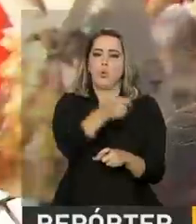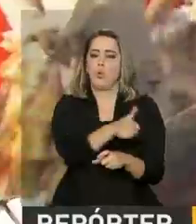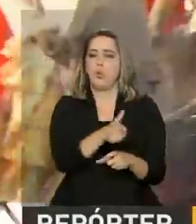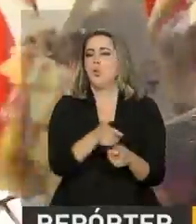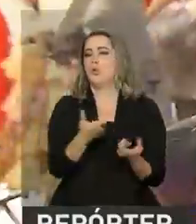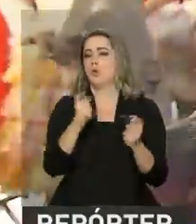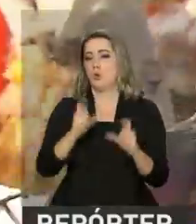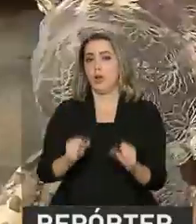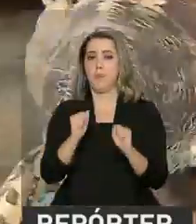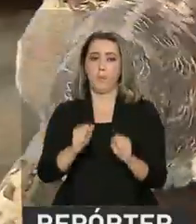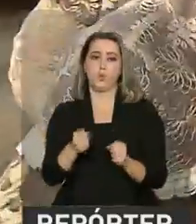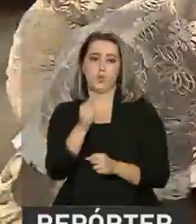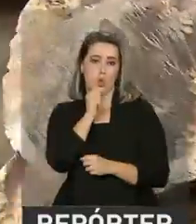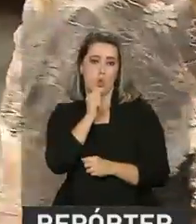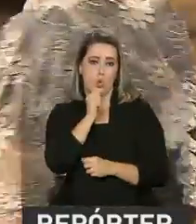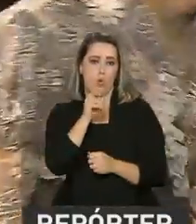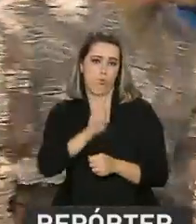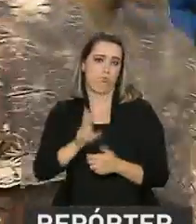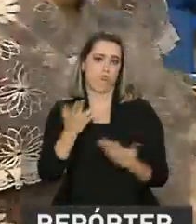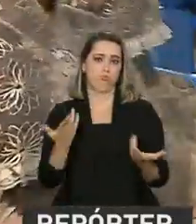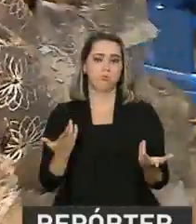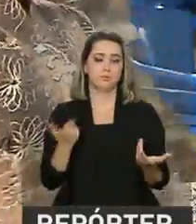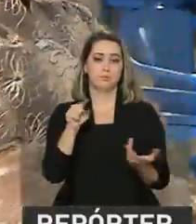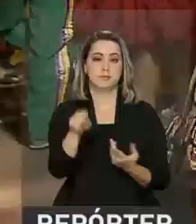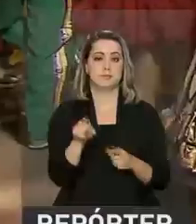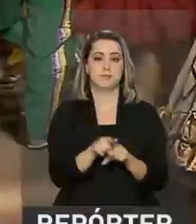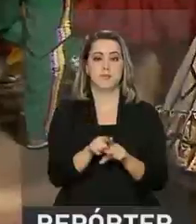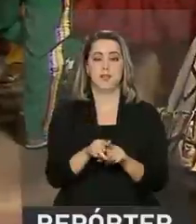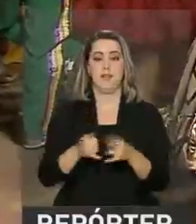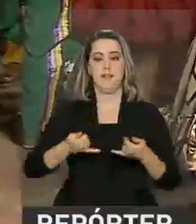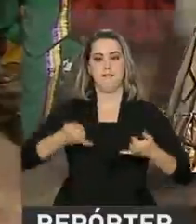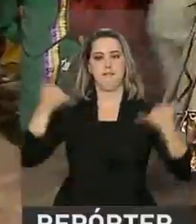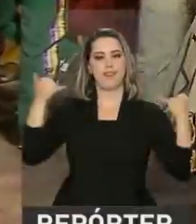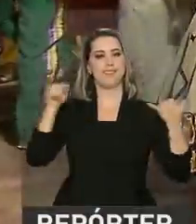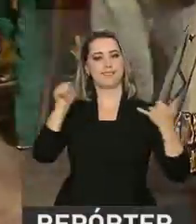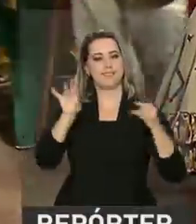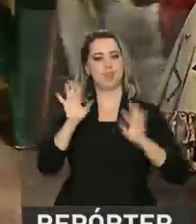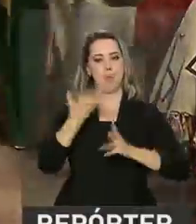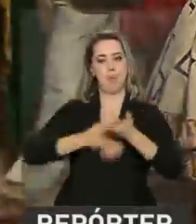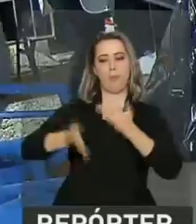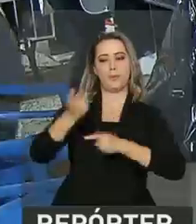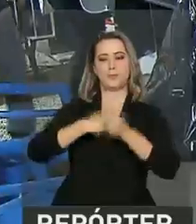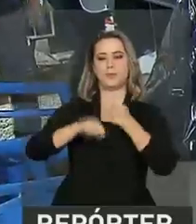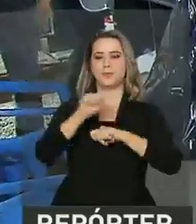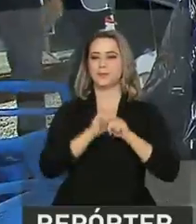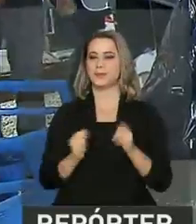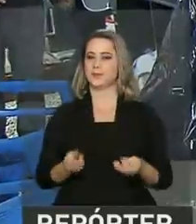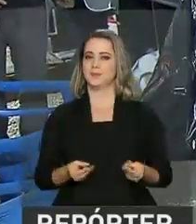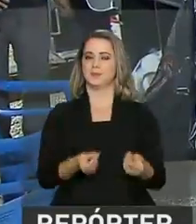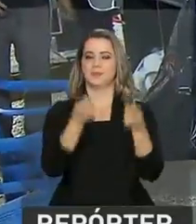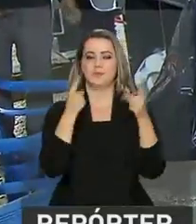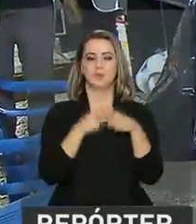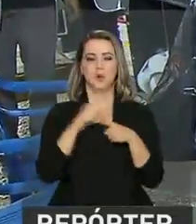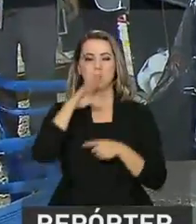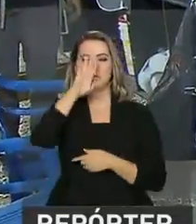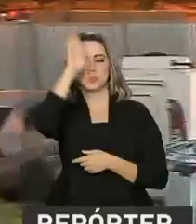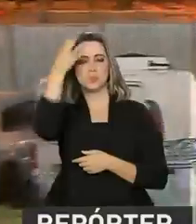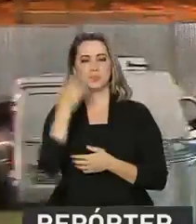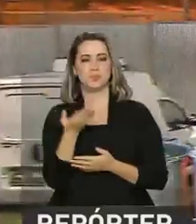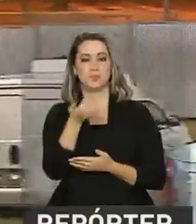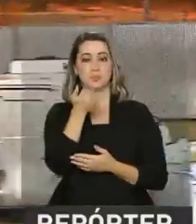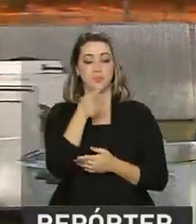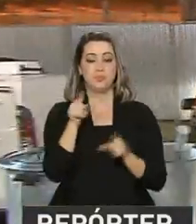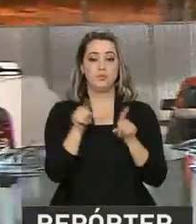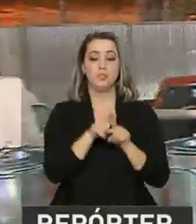de drogas, ou esse tipo de coisa. As festas juninas também movimentam a economia das comunidades. Os principais produtos consumidos